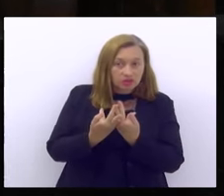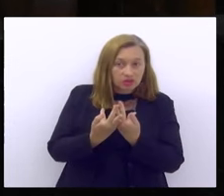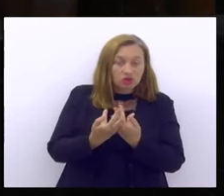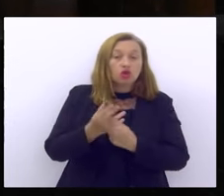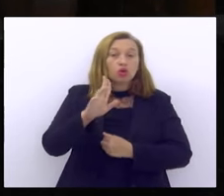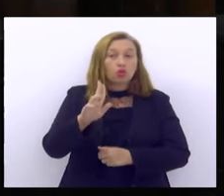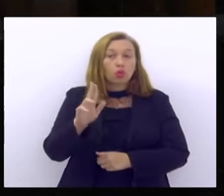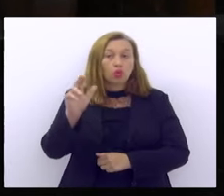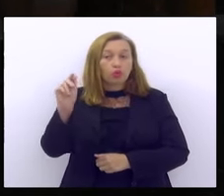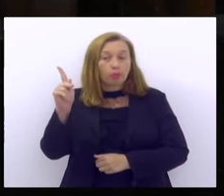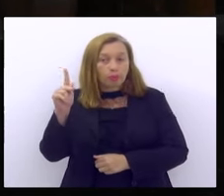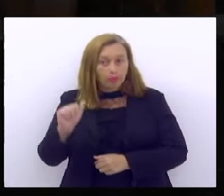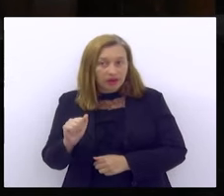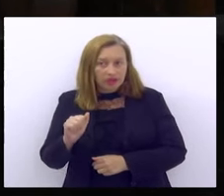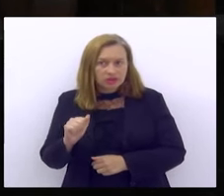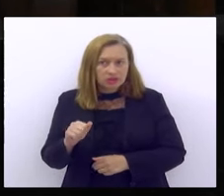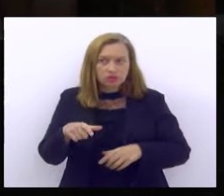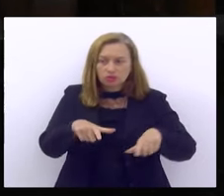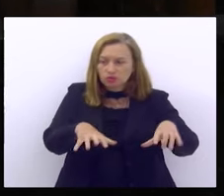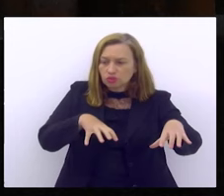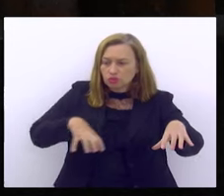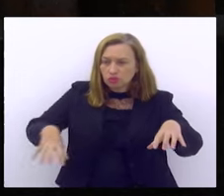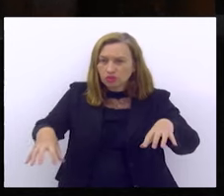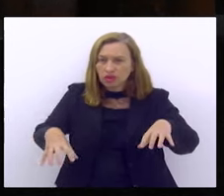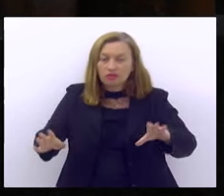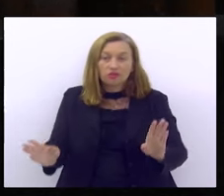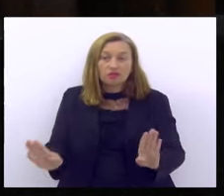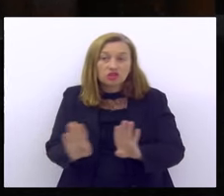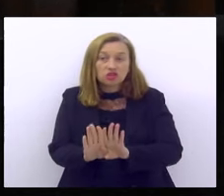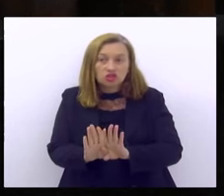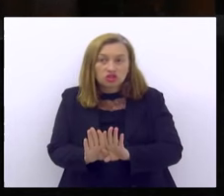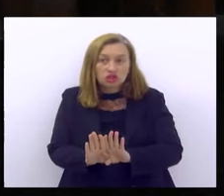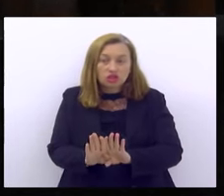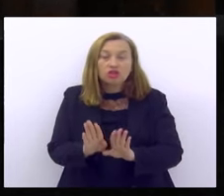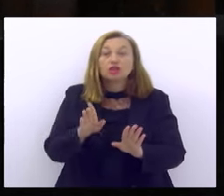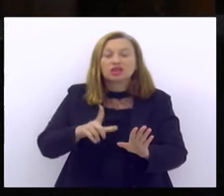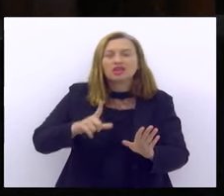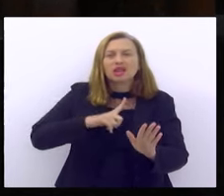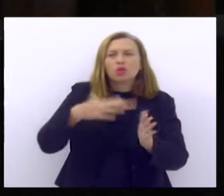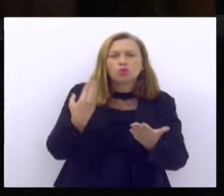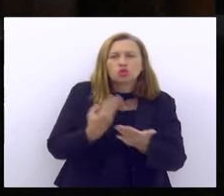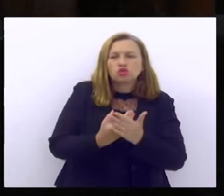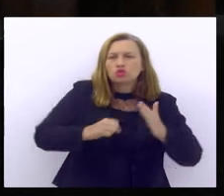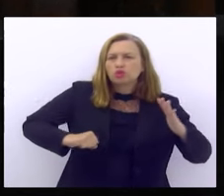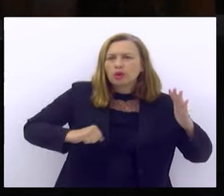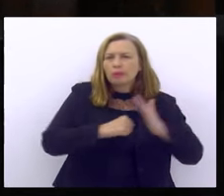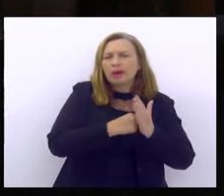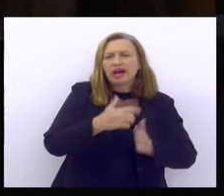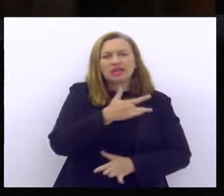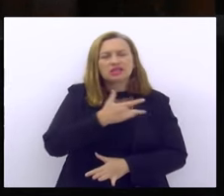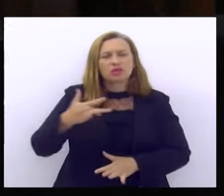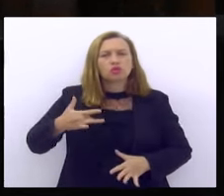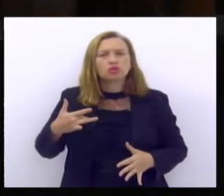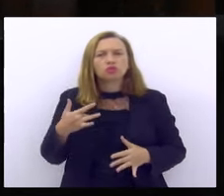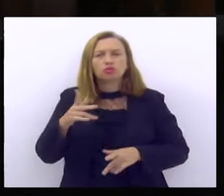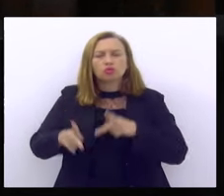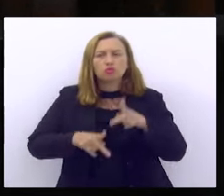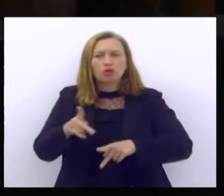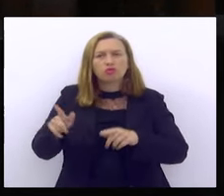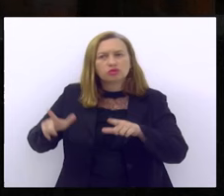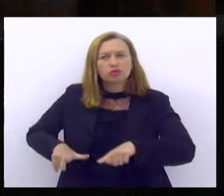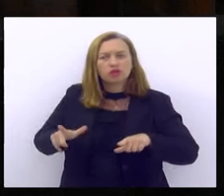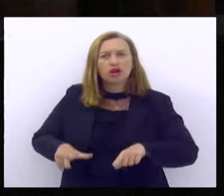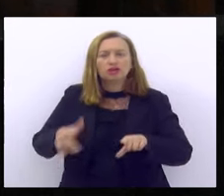UPAs das regiões estão fechadas. Há algum estudo do quanto que isso impacta a saúde da população e a